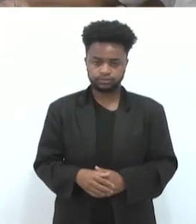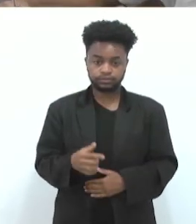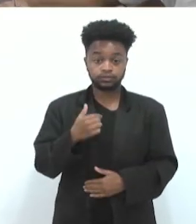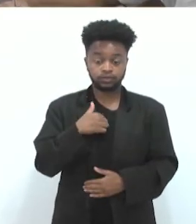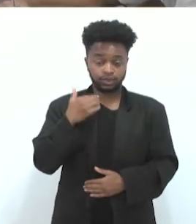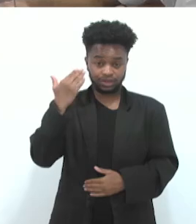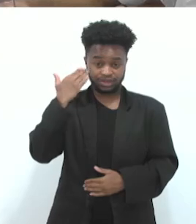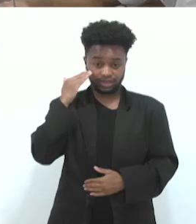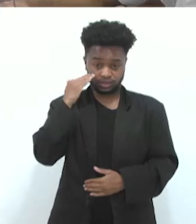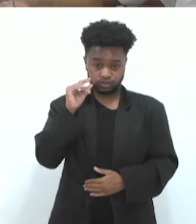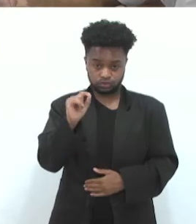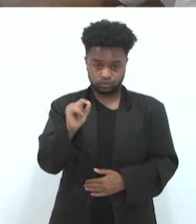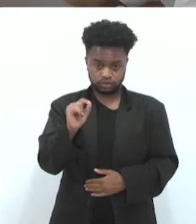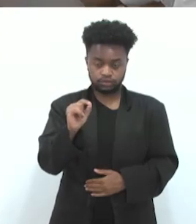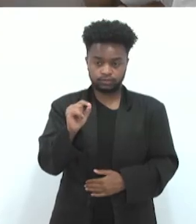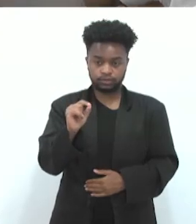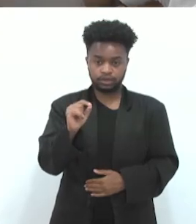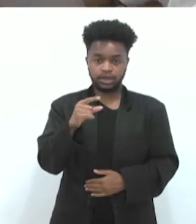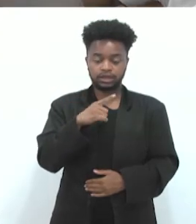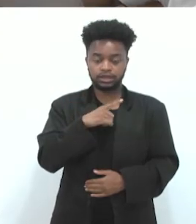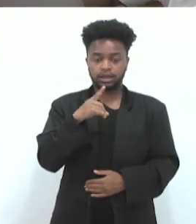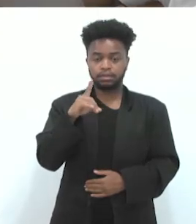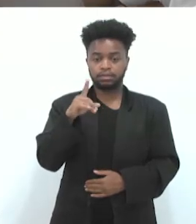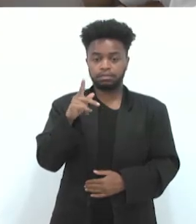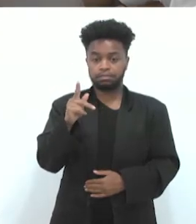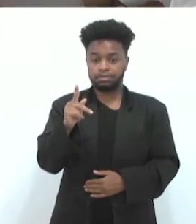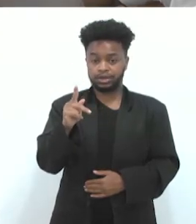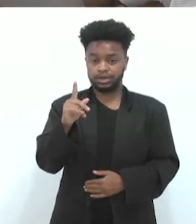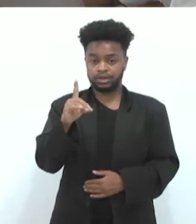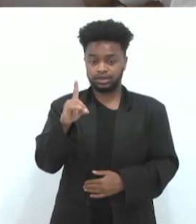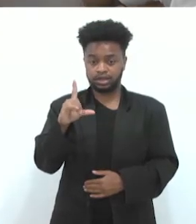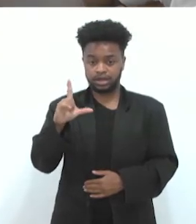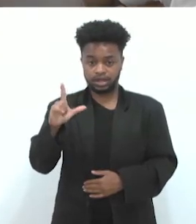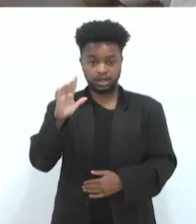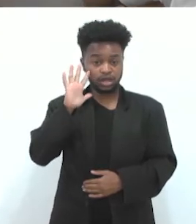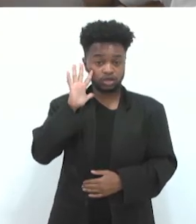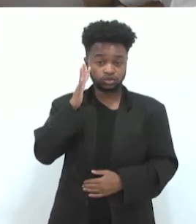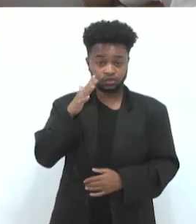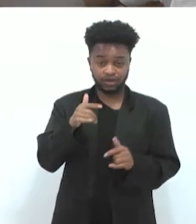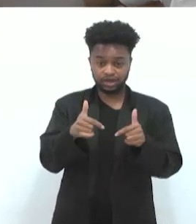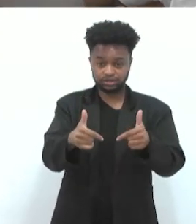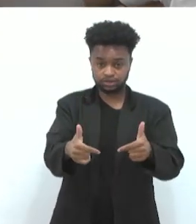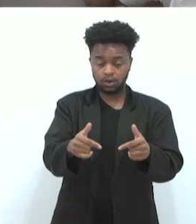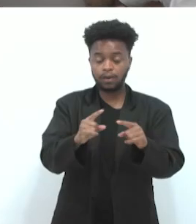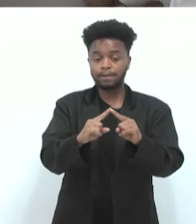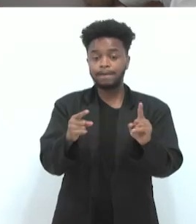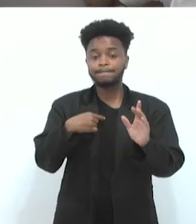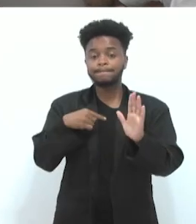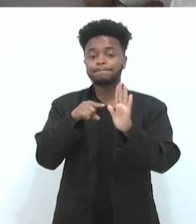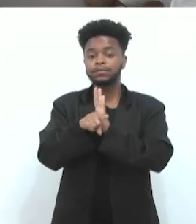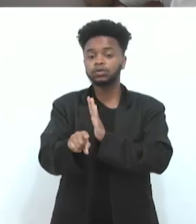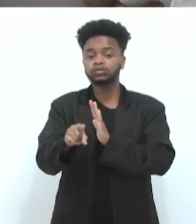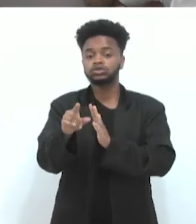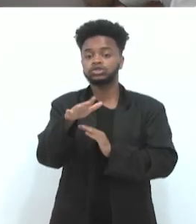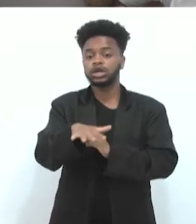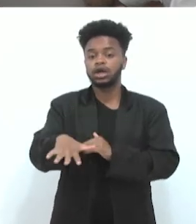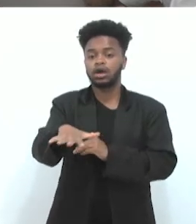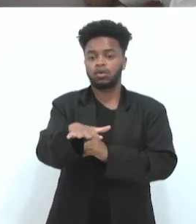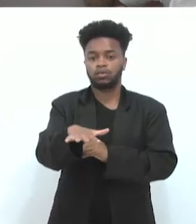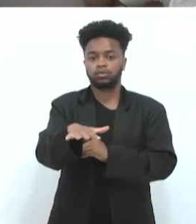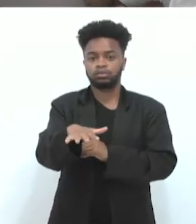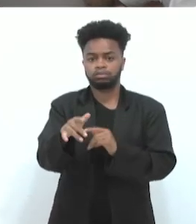nesse caso, esse PDL sustaria esse ato. A minha pergunta é mais geral. Se a gente não poderia fazer